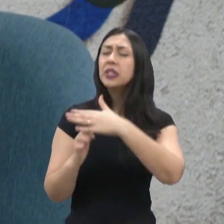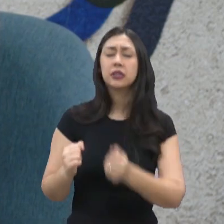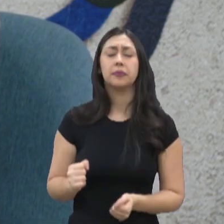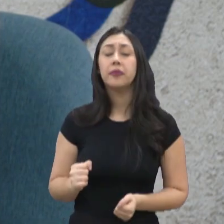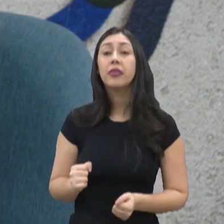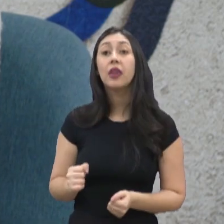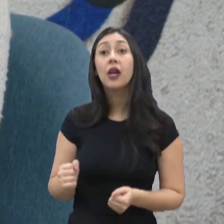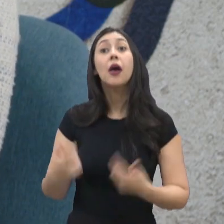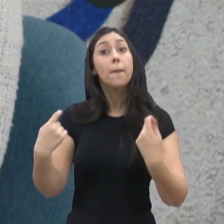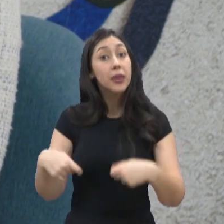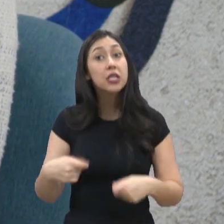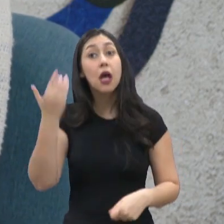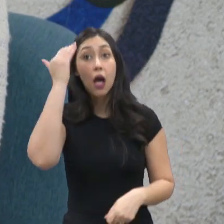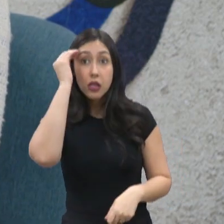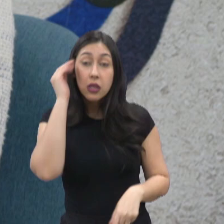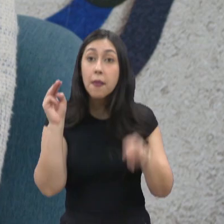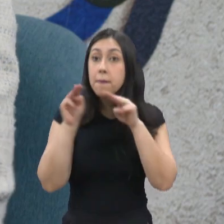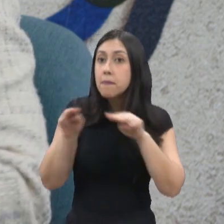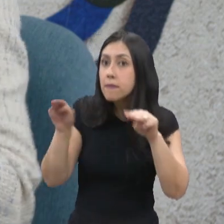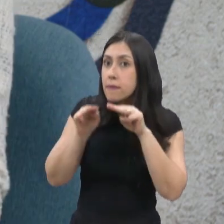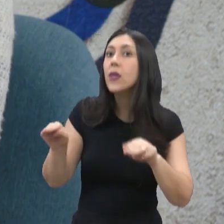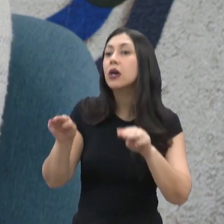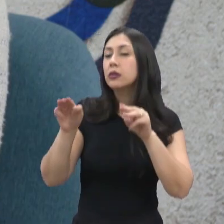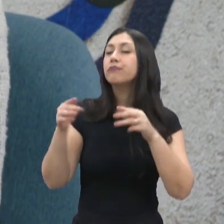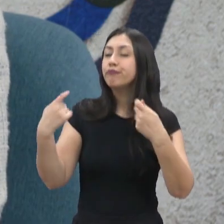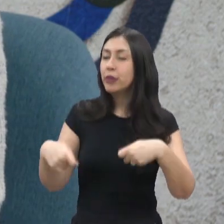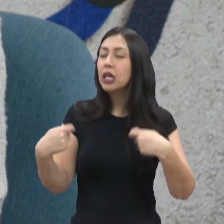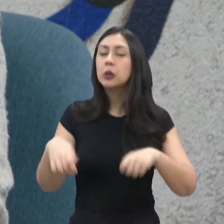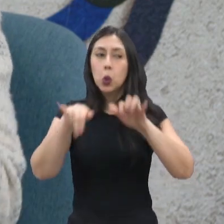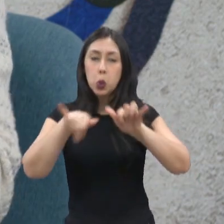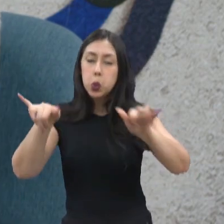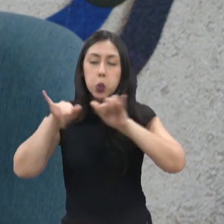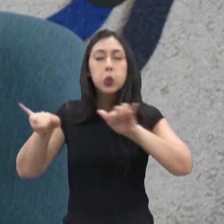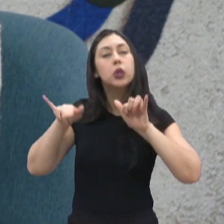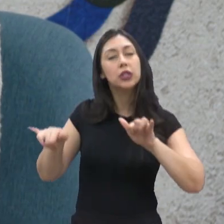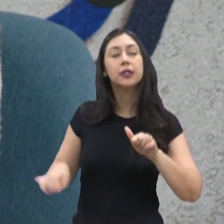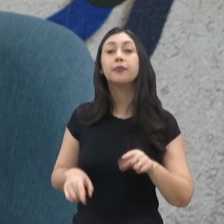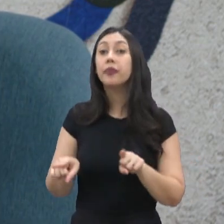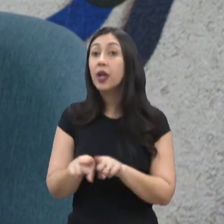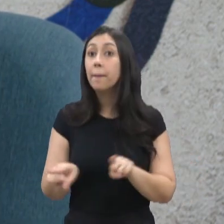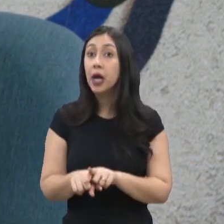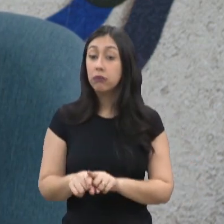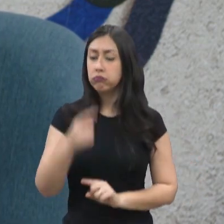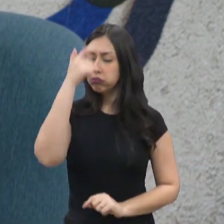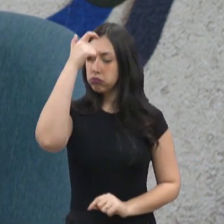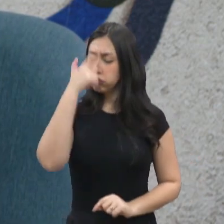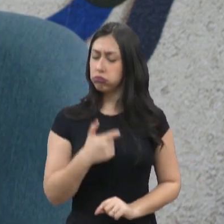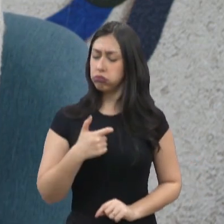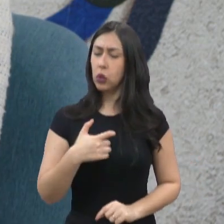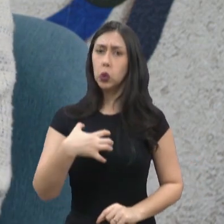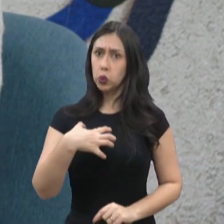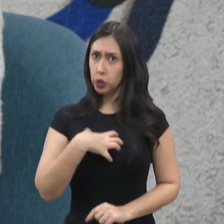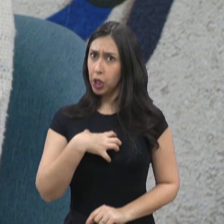começo, você precisa entender de marketing, porque você precisa fazer uma boa divulgação. Cuidar da sua imagem pessoal e trazer um volume